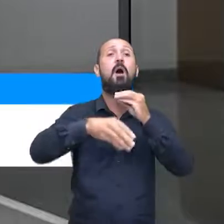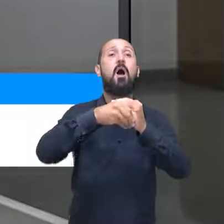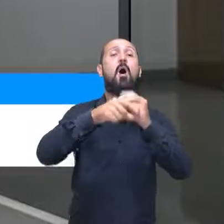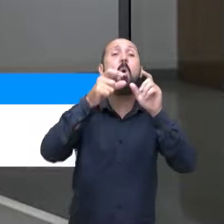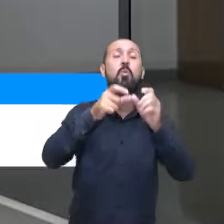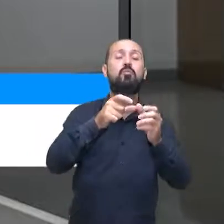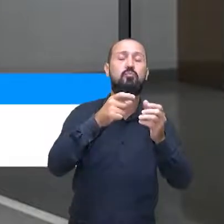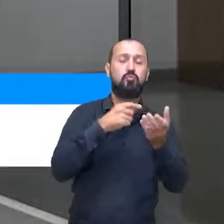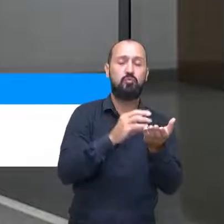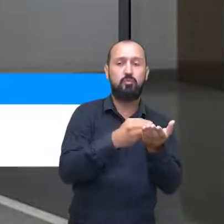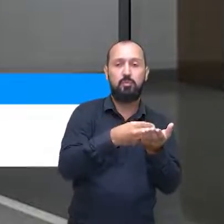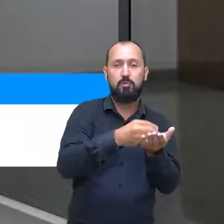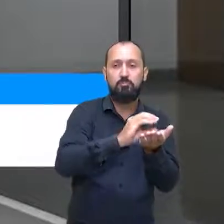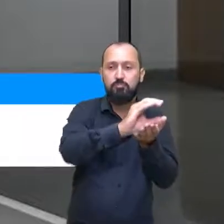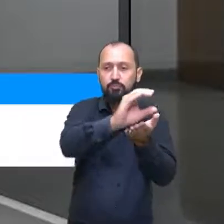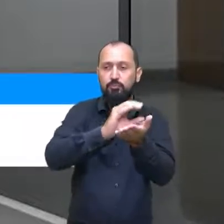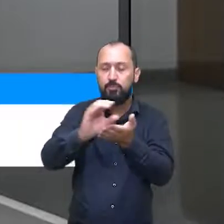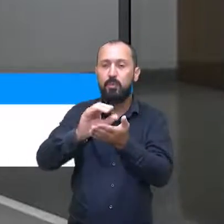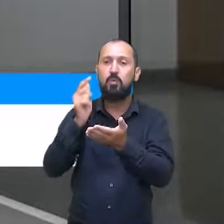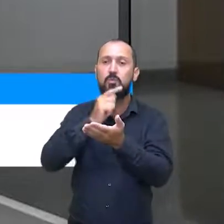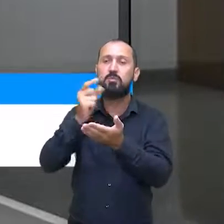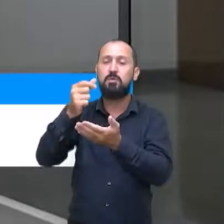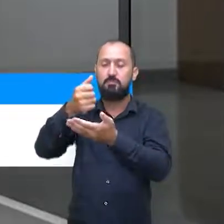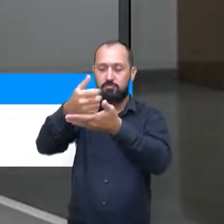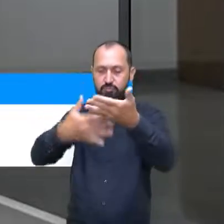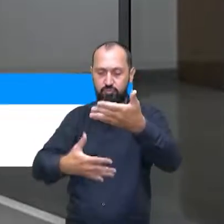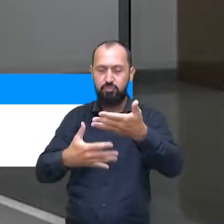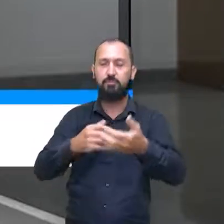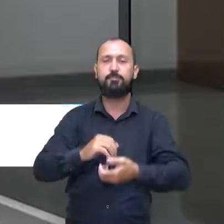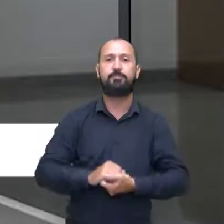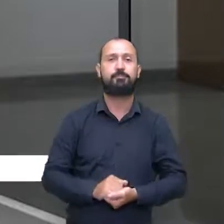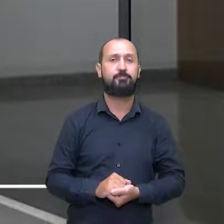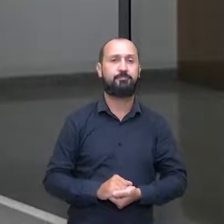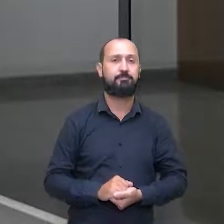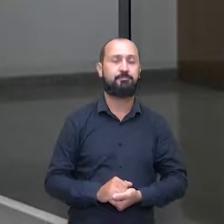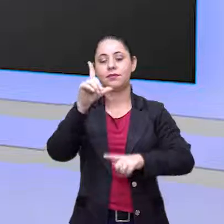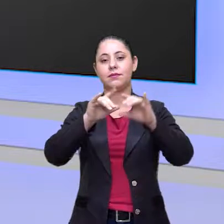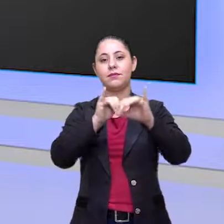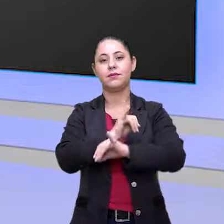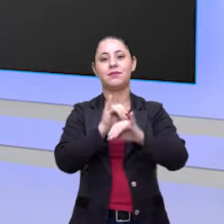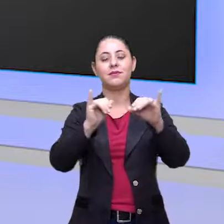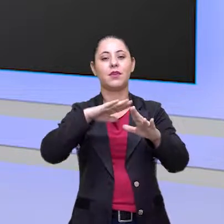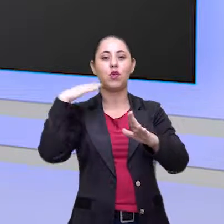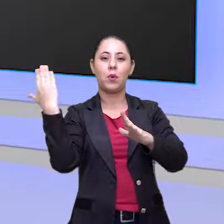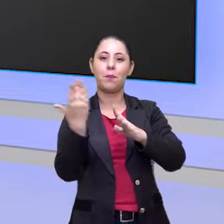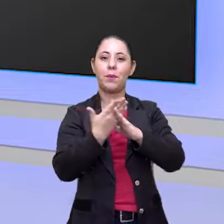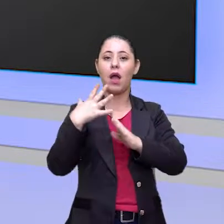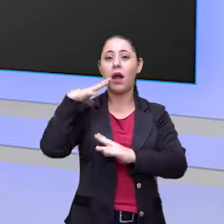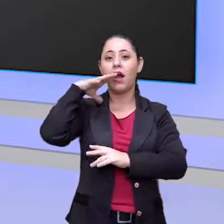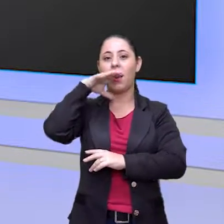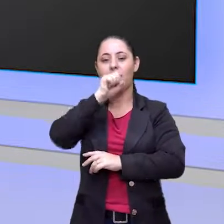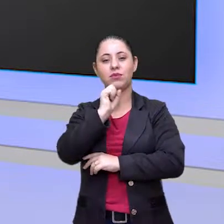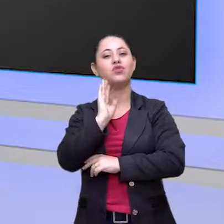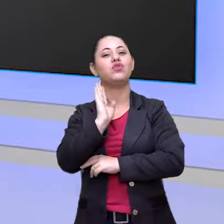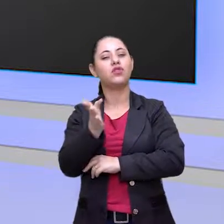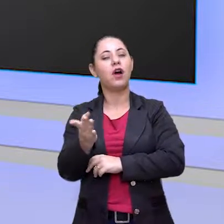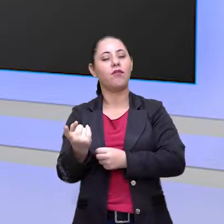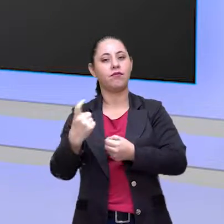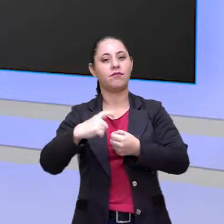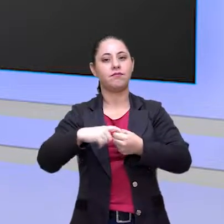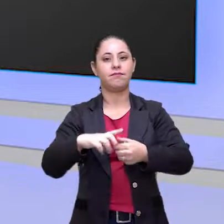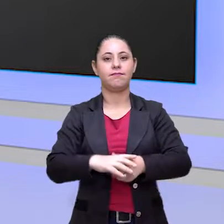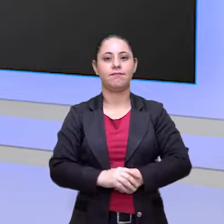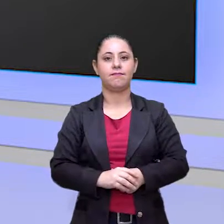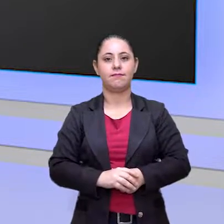destinaram as emendas, para que eles providenciem toda a documentação. O Jornal Parlamentar vai para um rápido